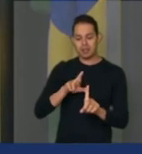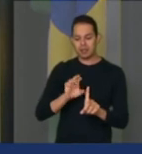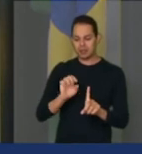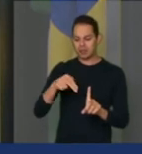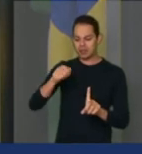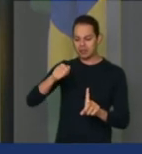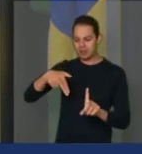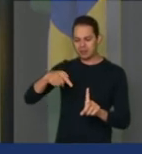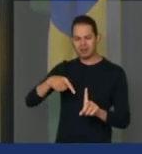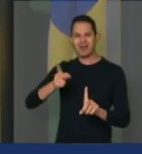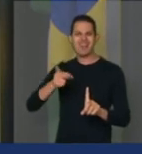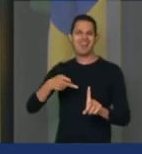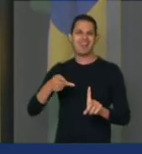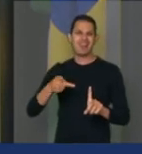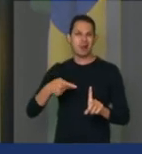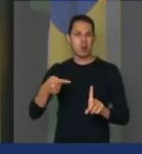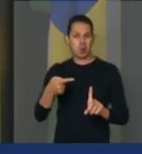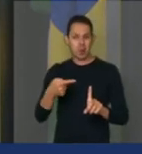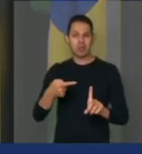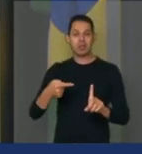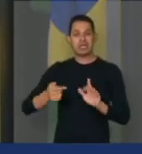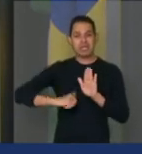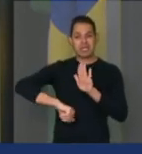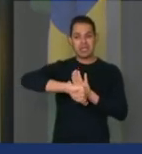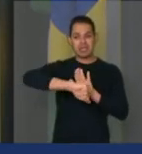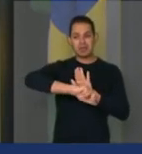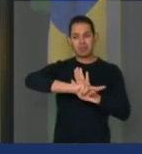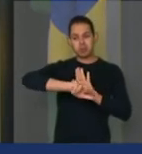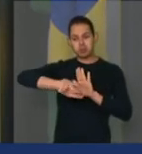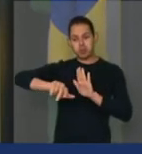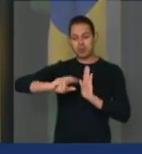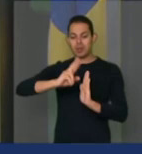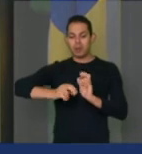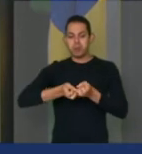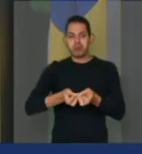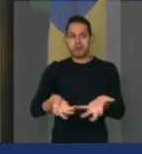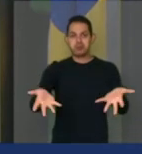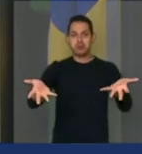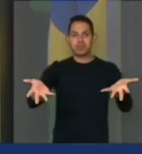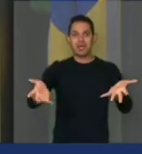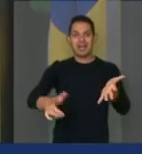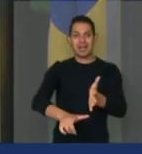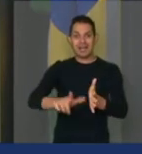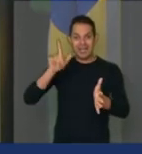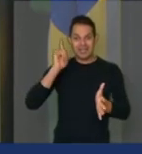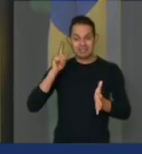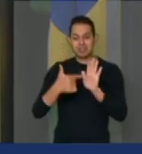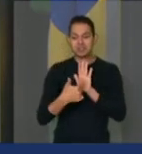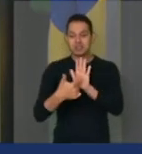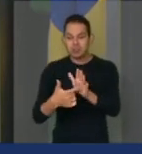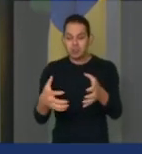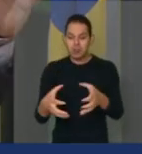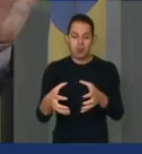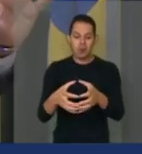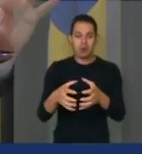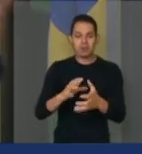errou e comete crime a vazar esse relatório antes de colocar para o colegiado da